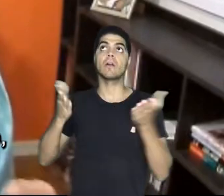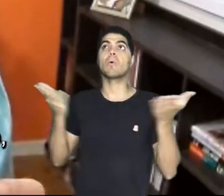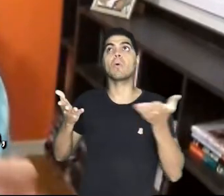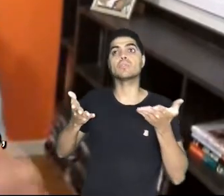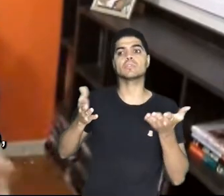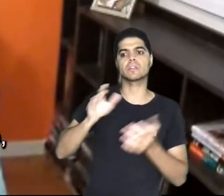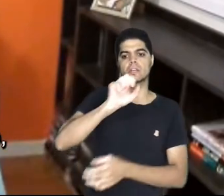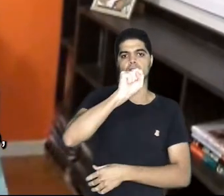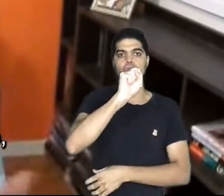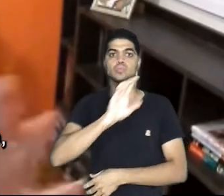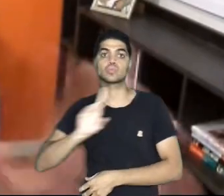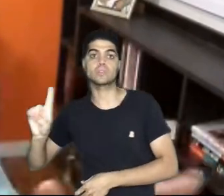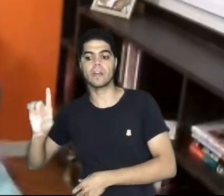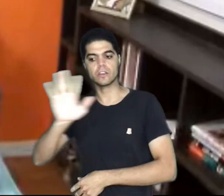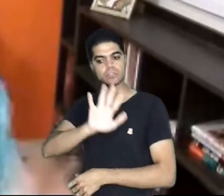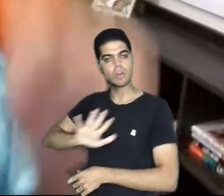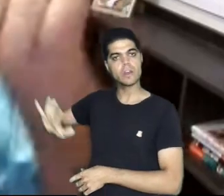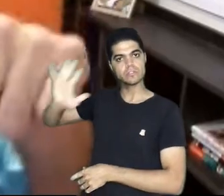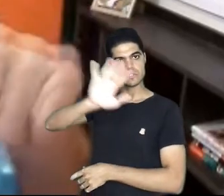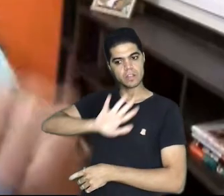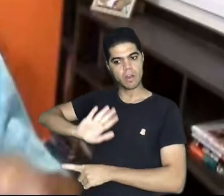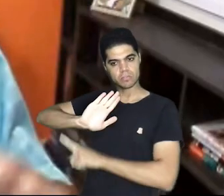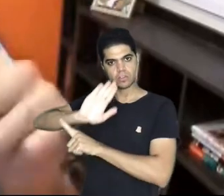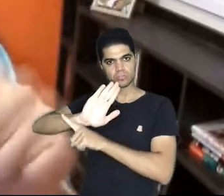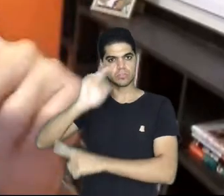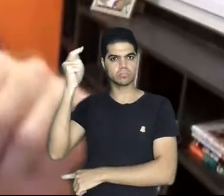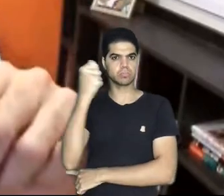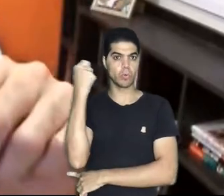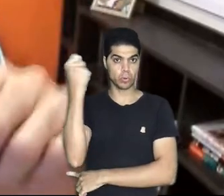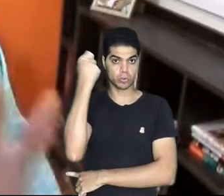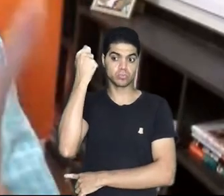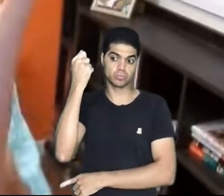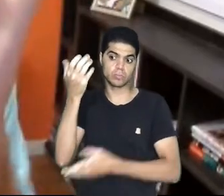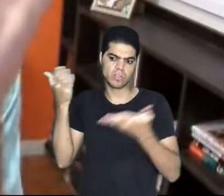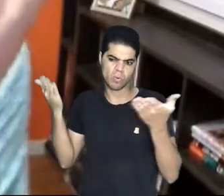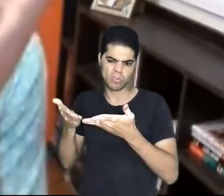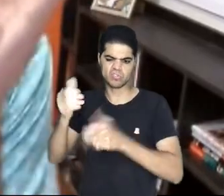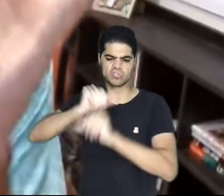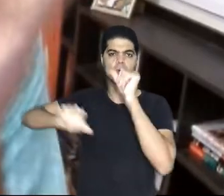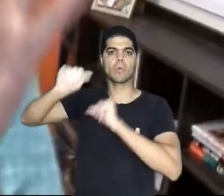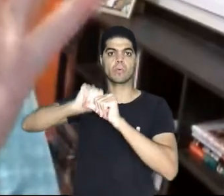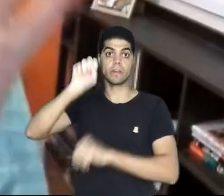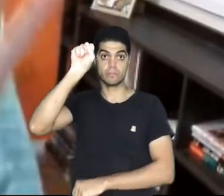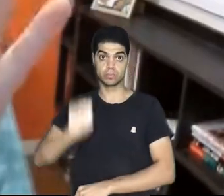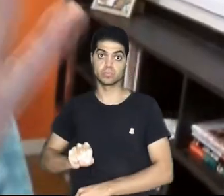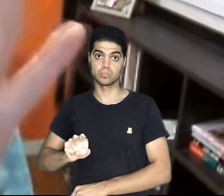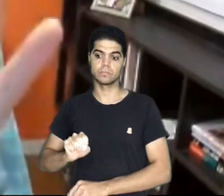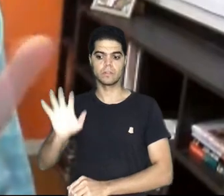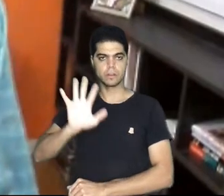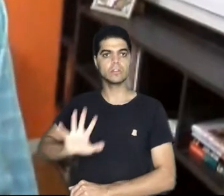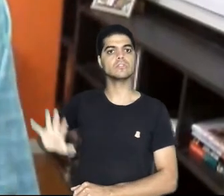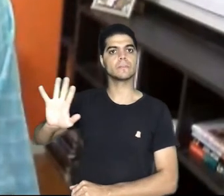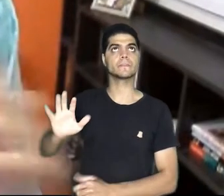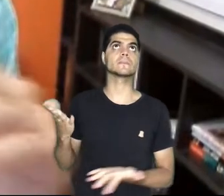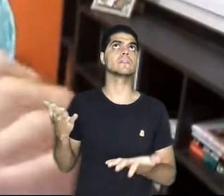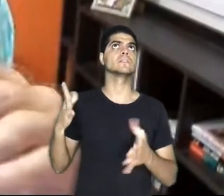Sudeste, com alguma contribuição do Rio Grande do Sul, que hoje em dia é Sul. Então, Cadu, há pelo menos 40 anos,